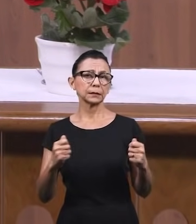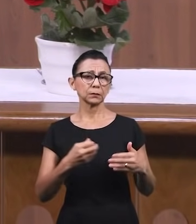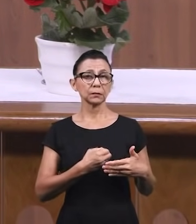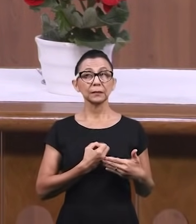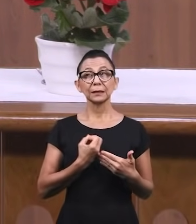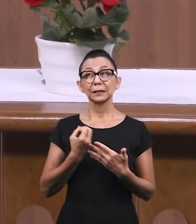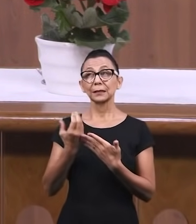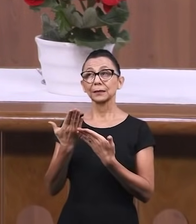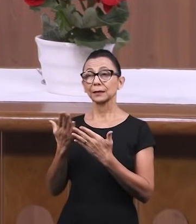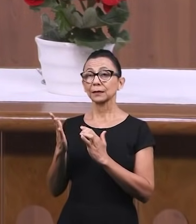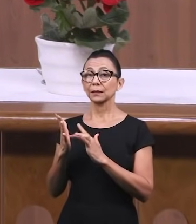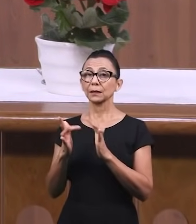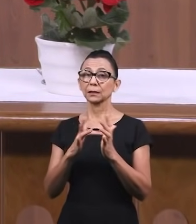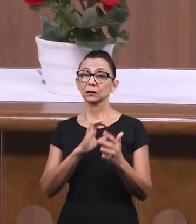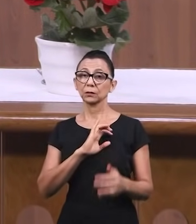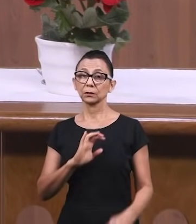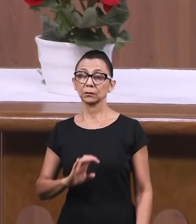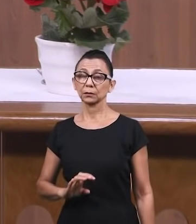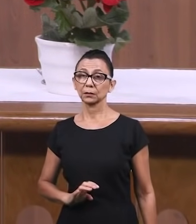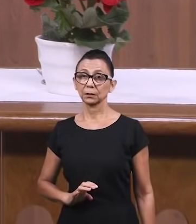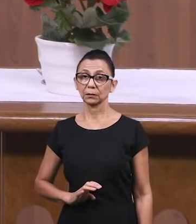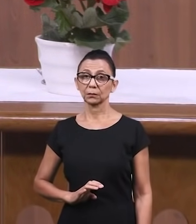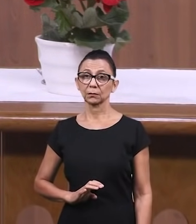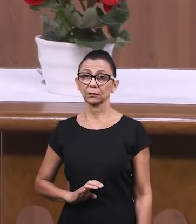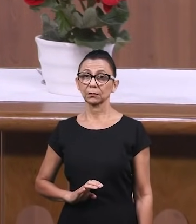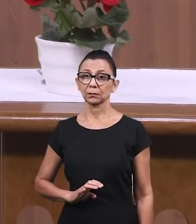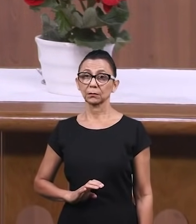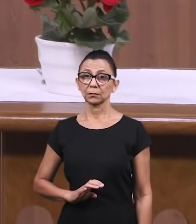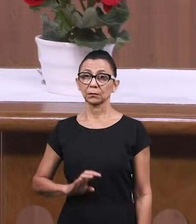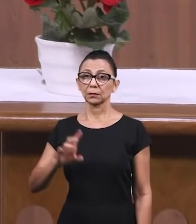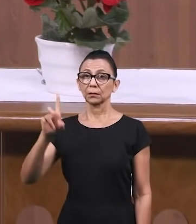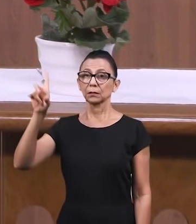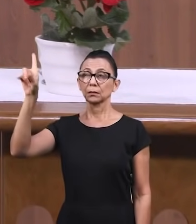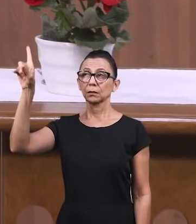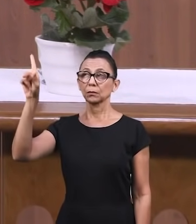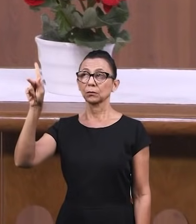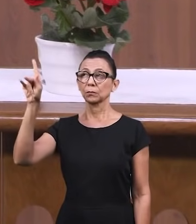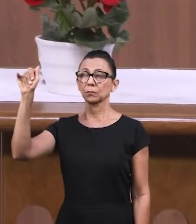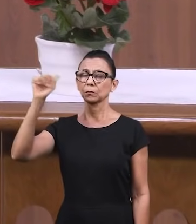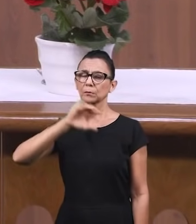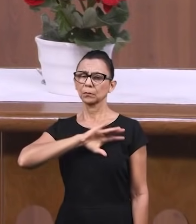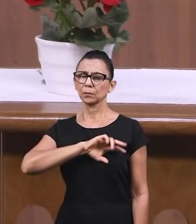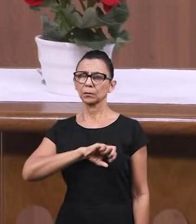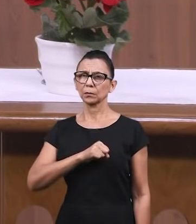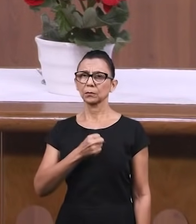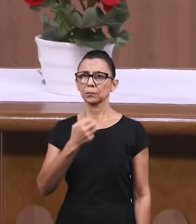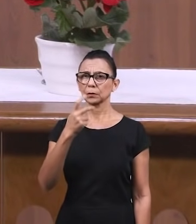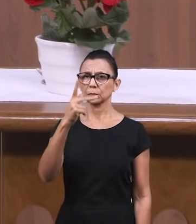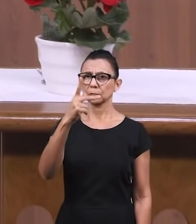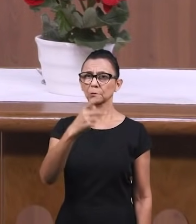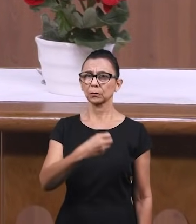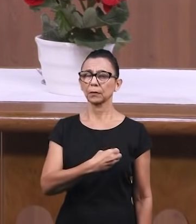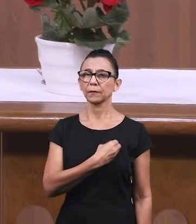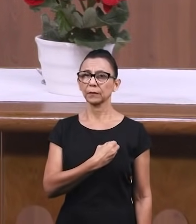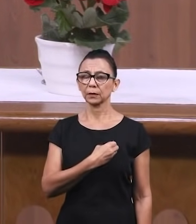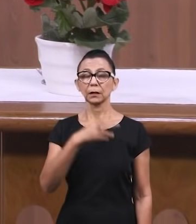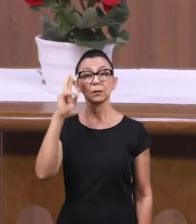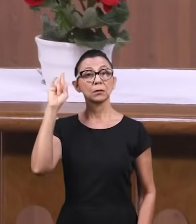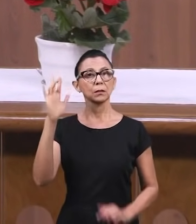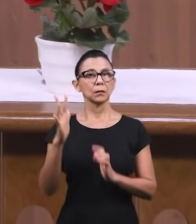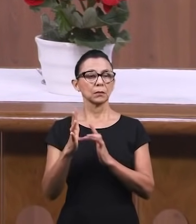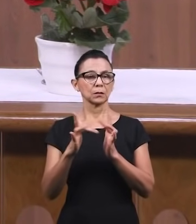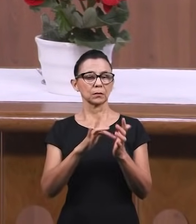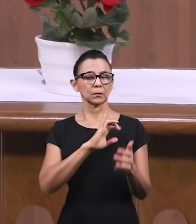Cristo, porque grande é o amor do Deus Pai pela sua vida. E o Senhor Jesus